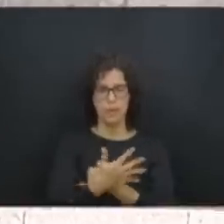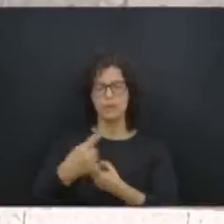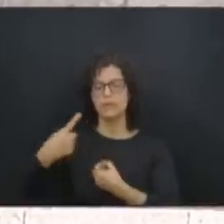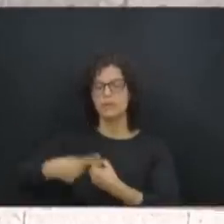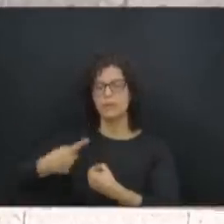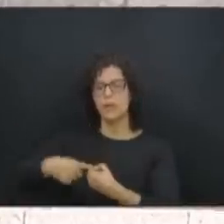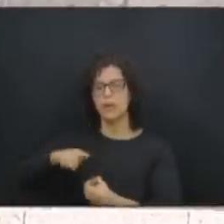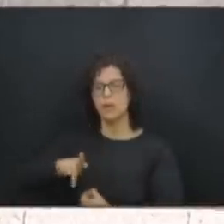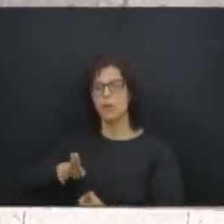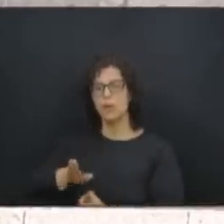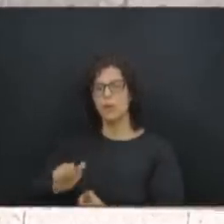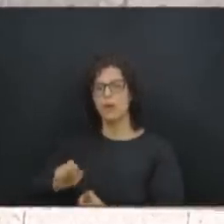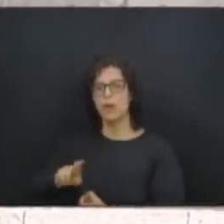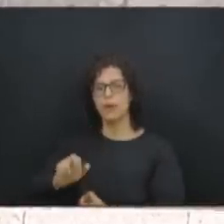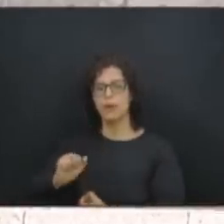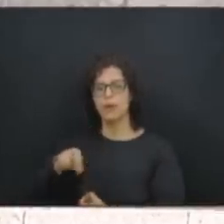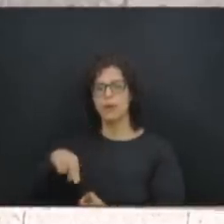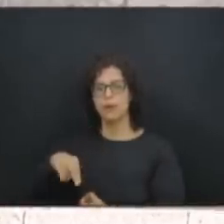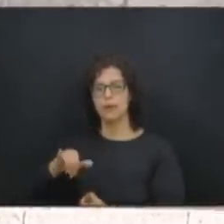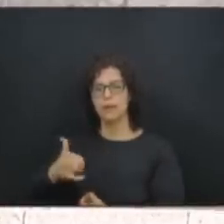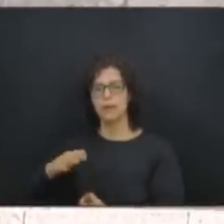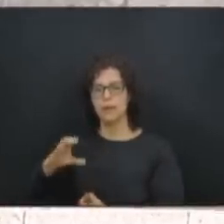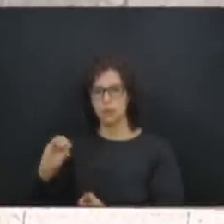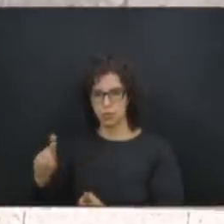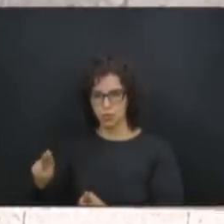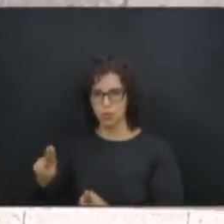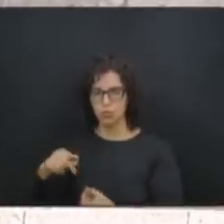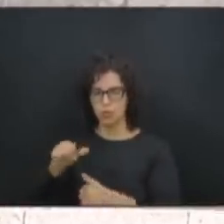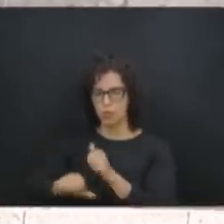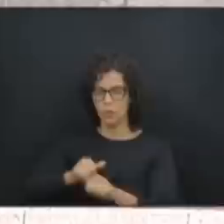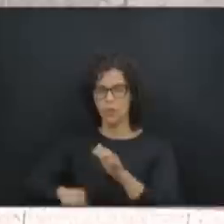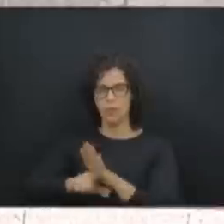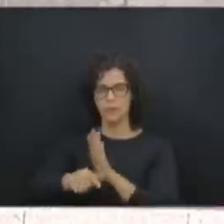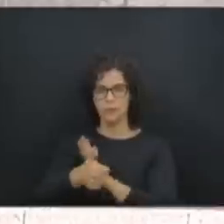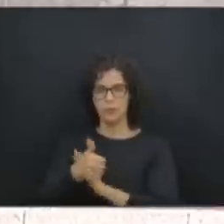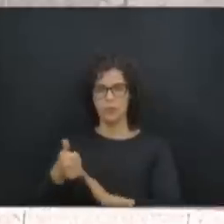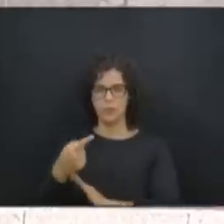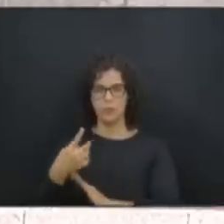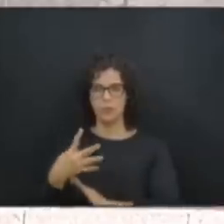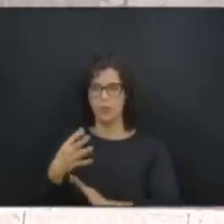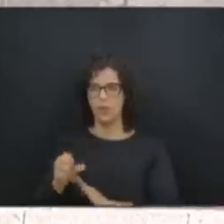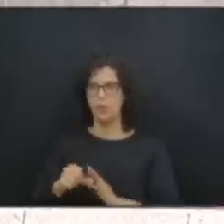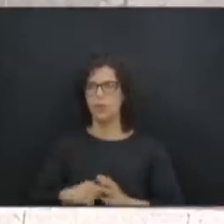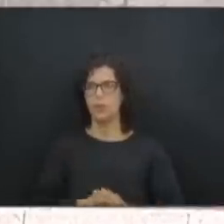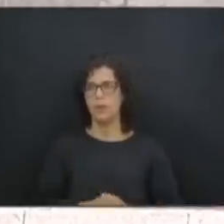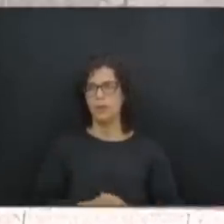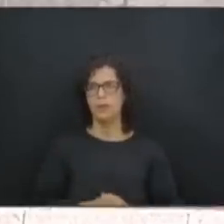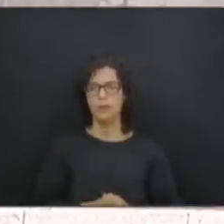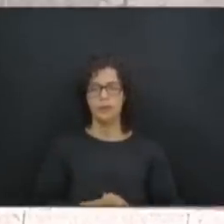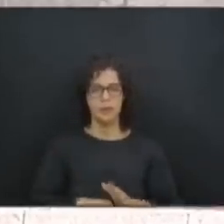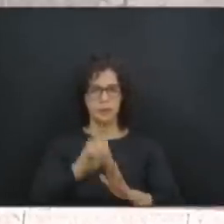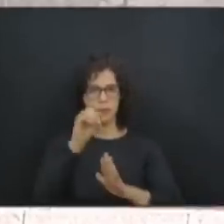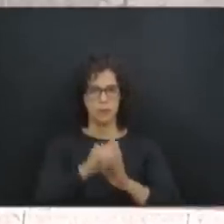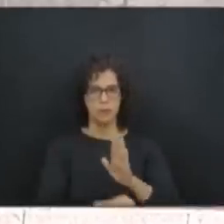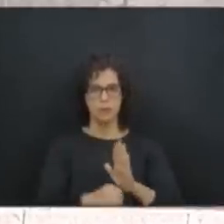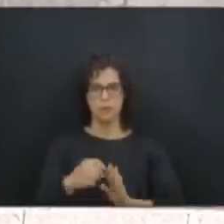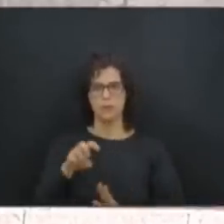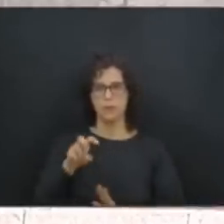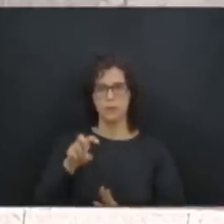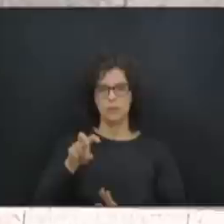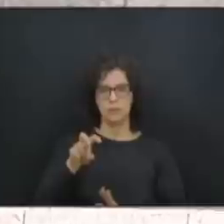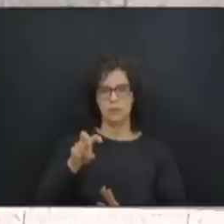Guaraniaçu conserve o município de Guaraniaçu convencido da Lei 21 149 Ofício